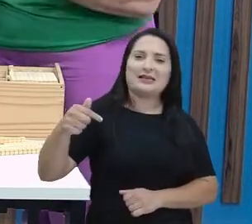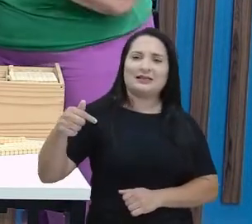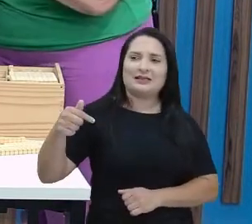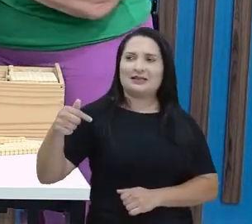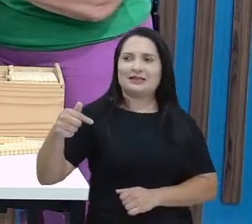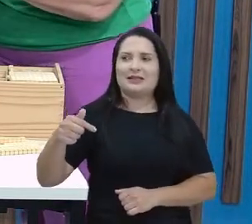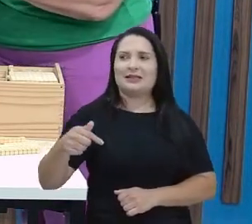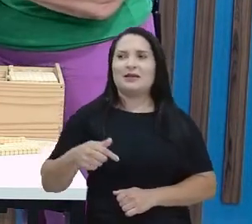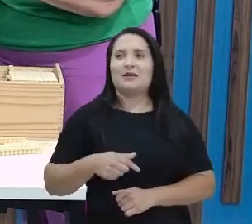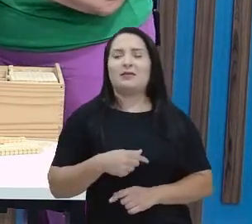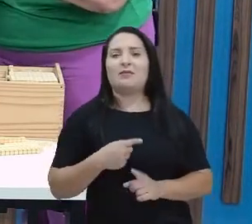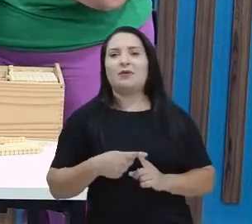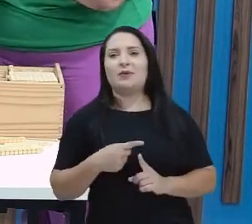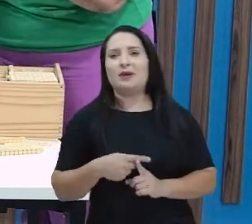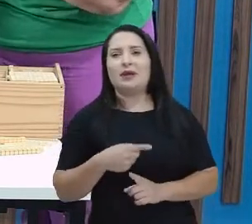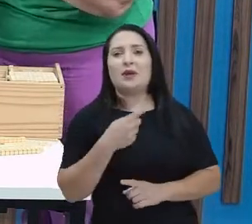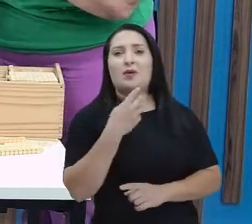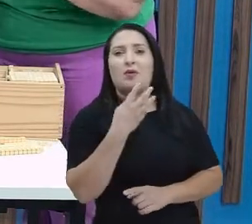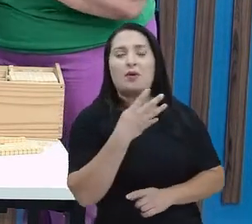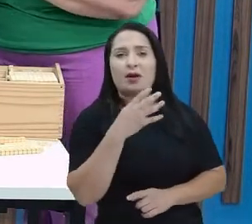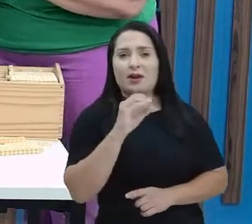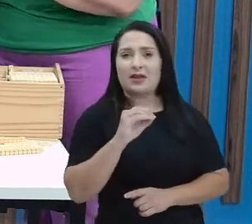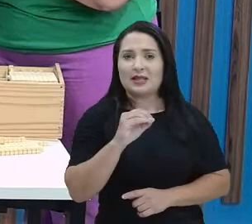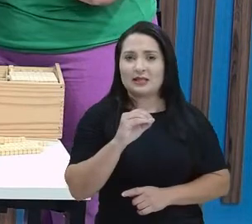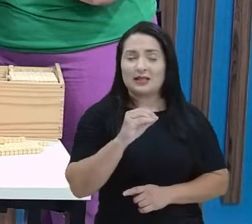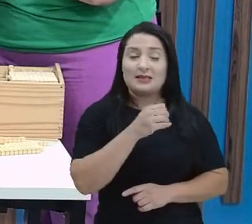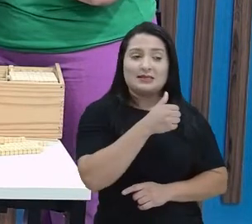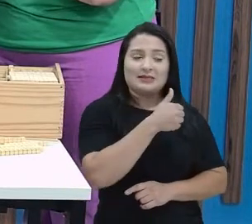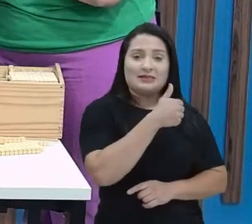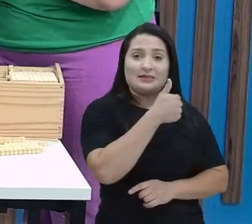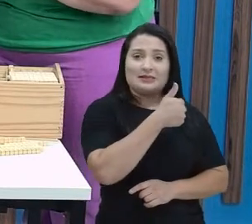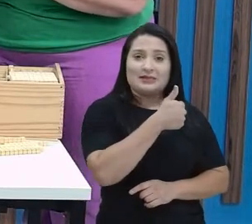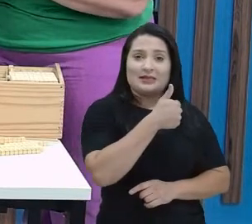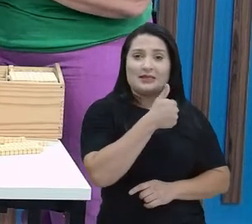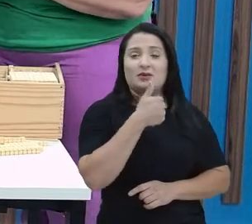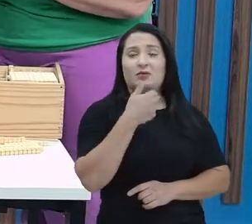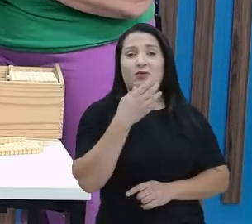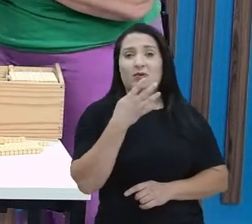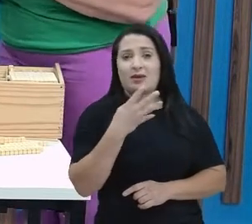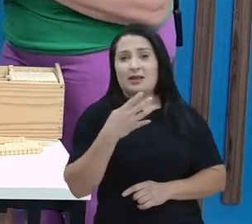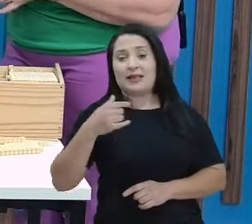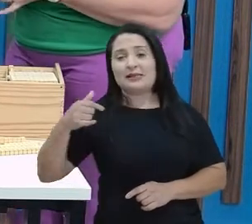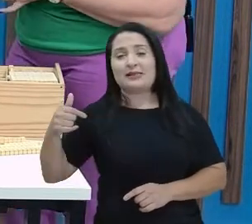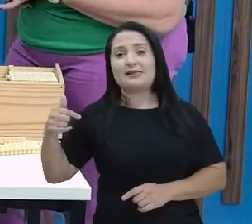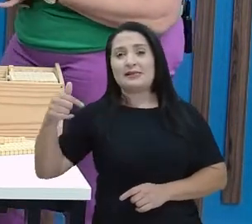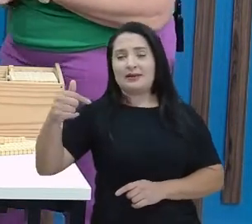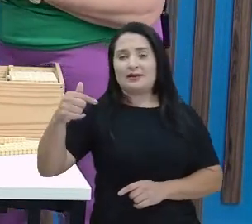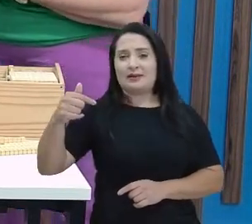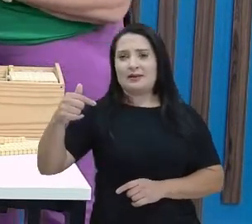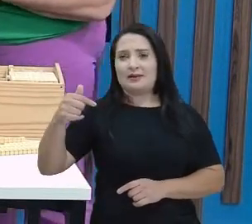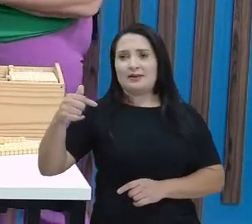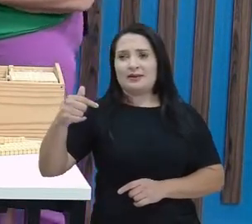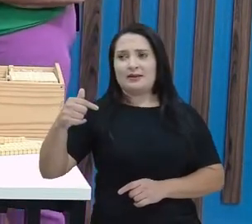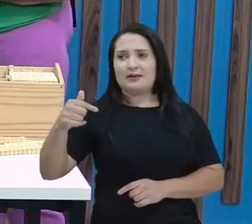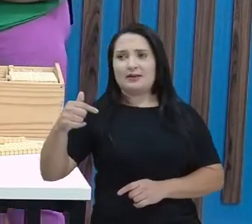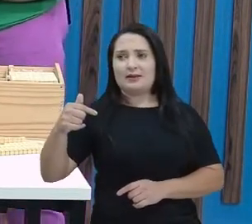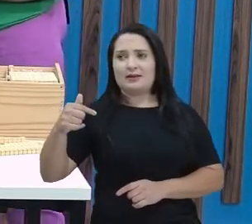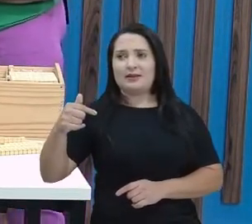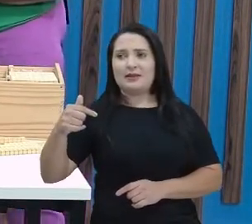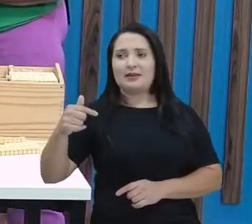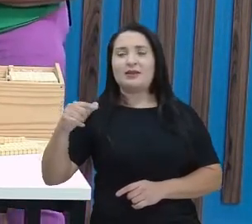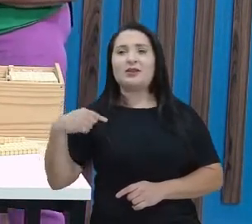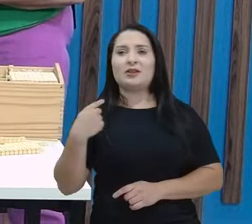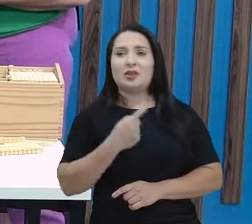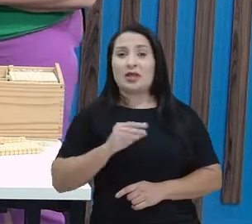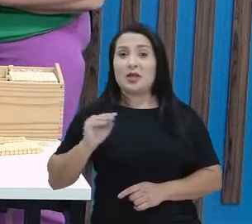Então... Porque é 40, né? E 100. Aí isso. A gente começa pelo 7. Que é a unidade. Quando a gente vai escrever aqui, a gente bota logo o 7, não é